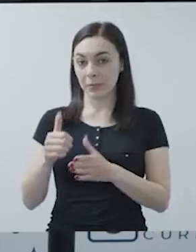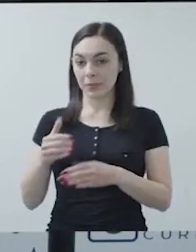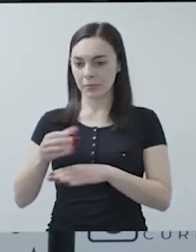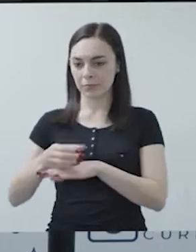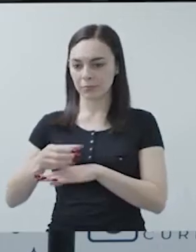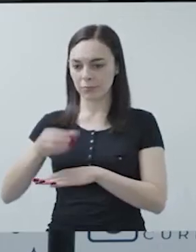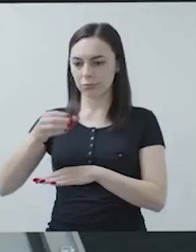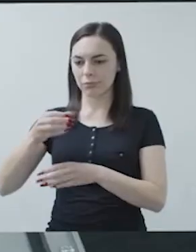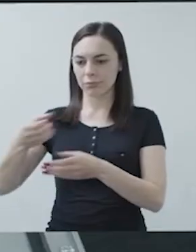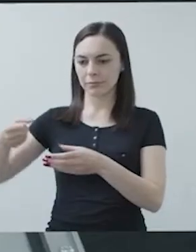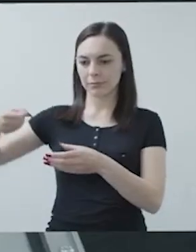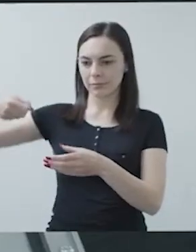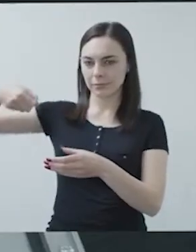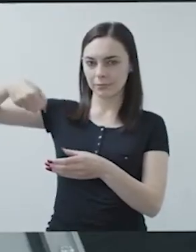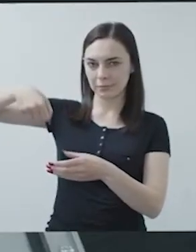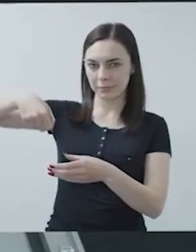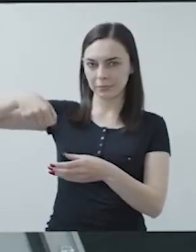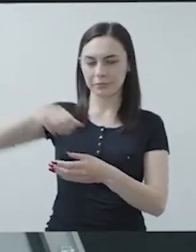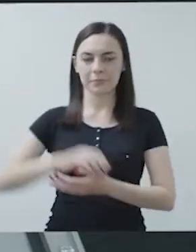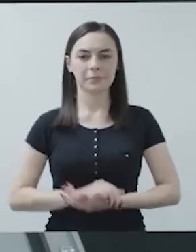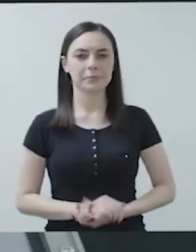maior.